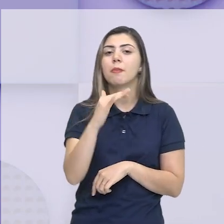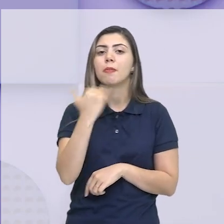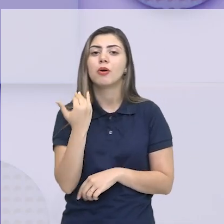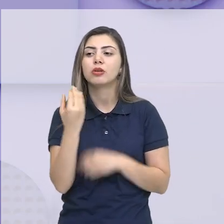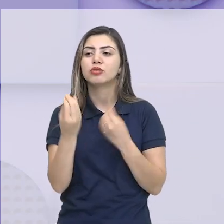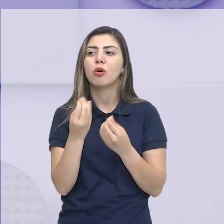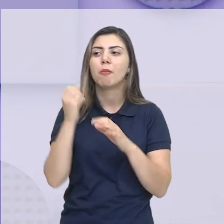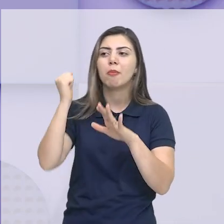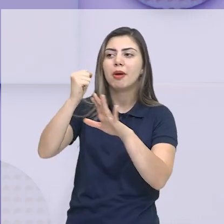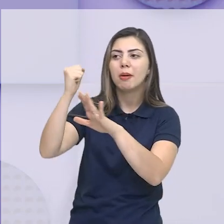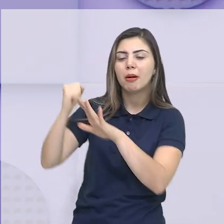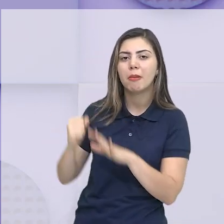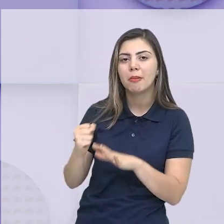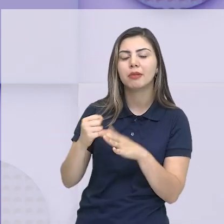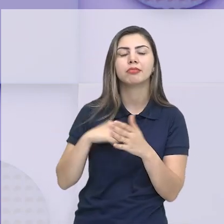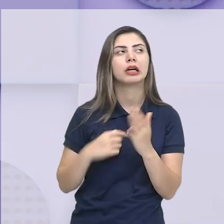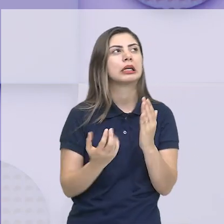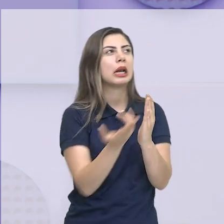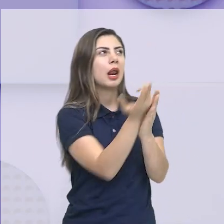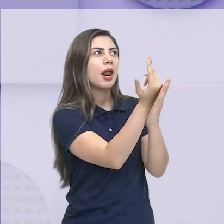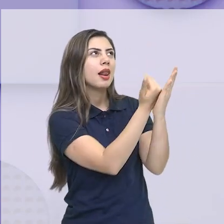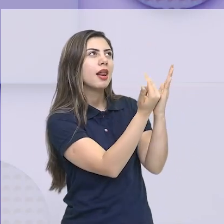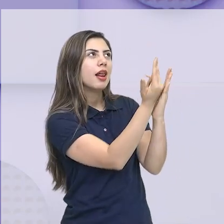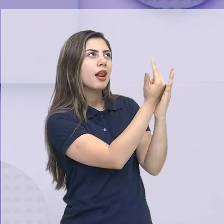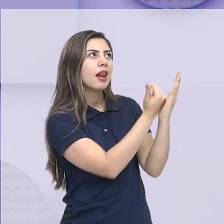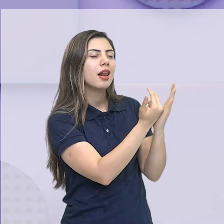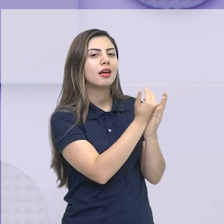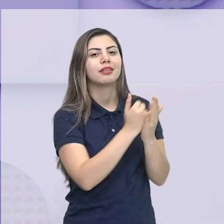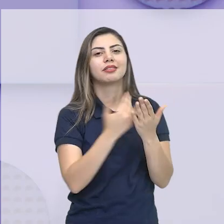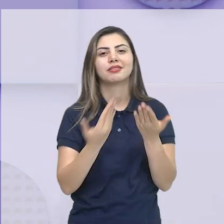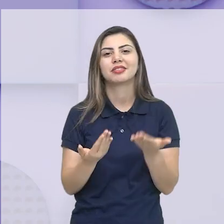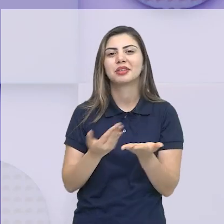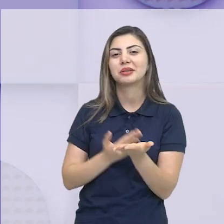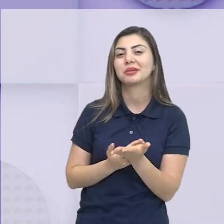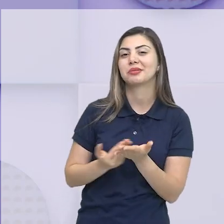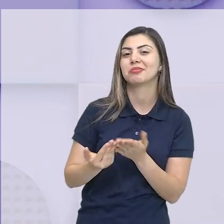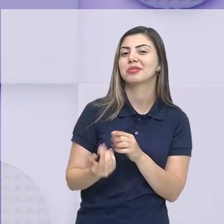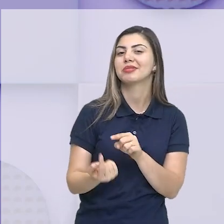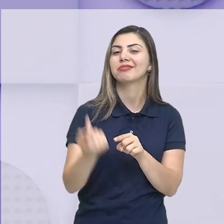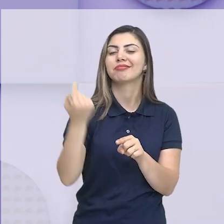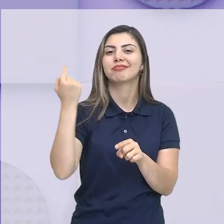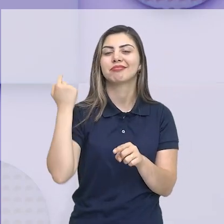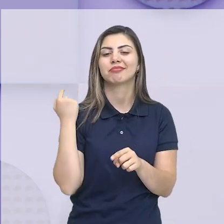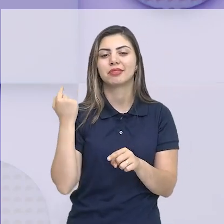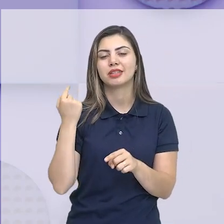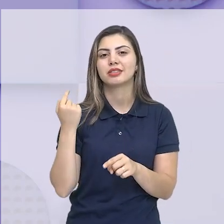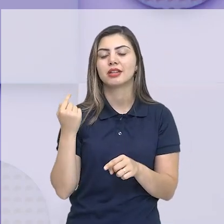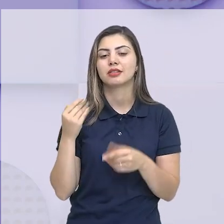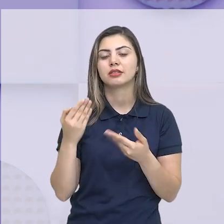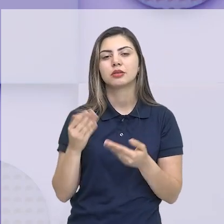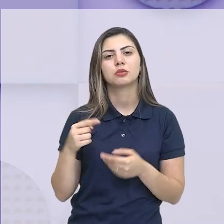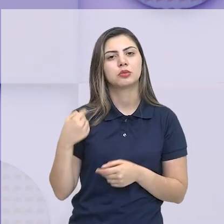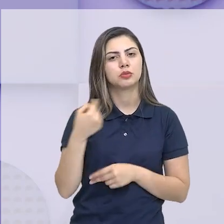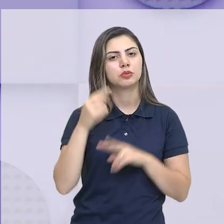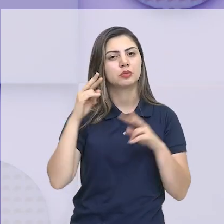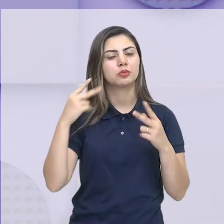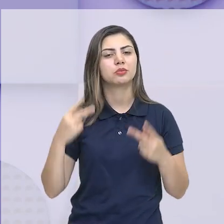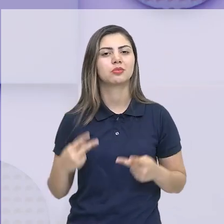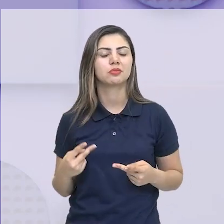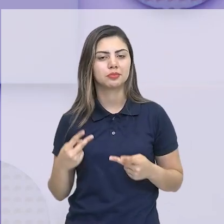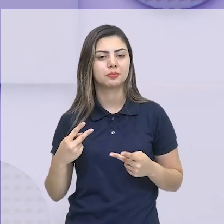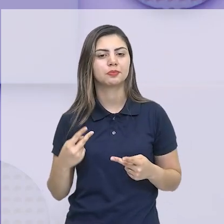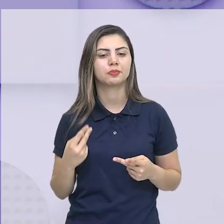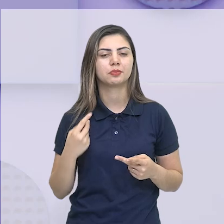Então, desde o princípio, o ser humano se questionou e se questiona também